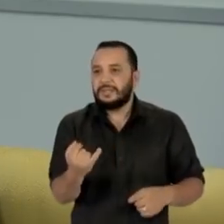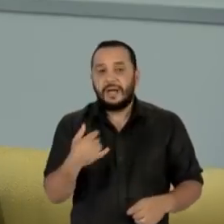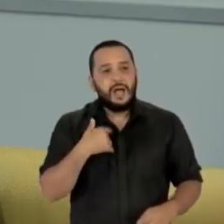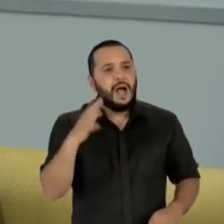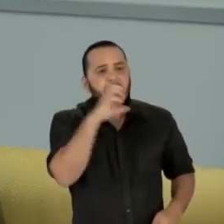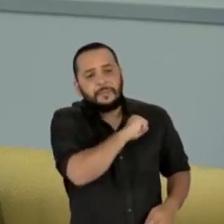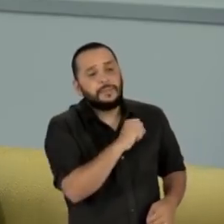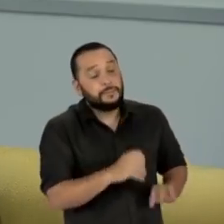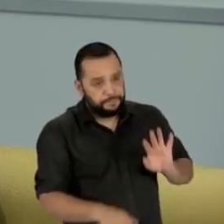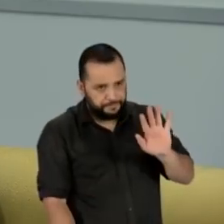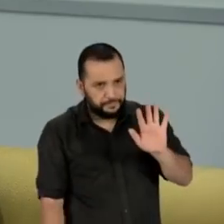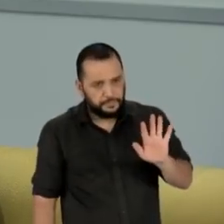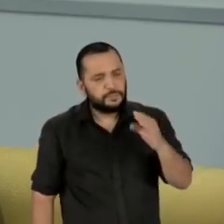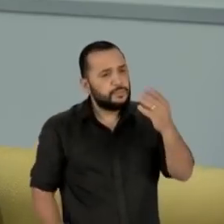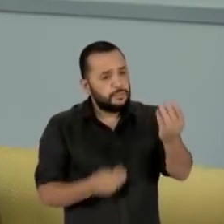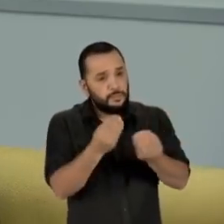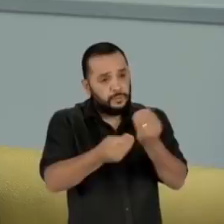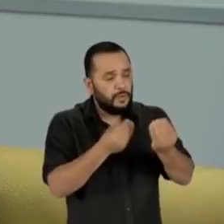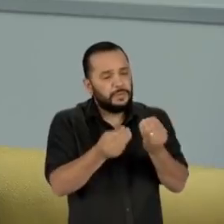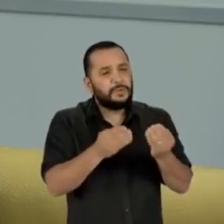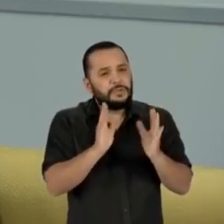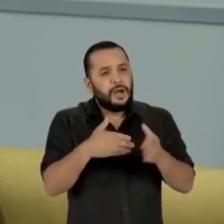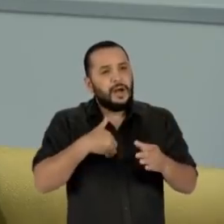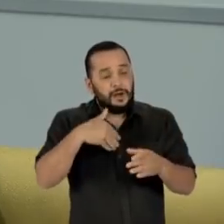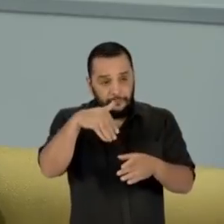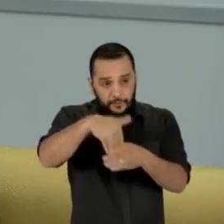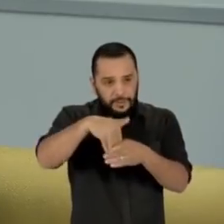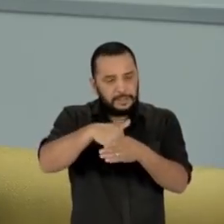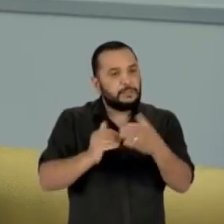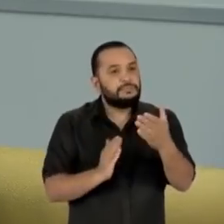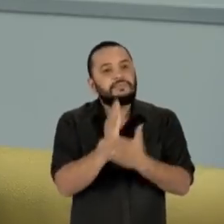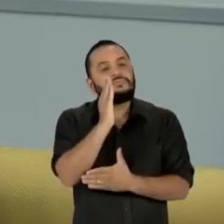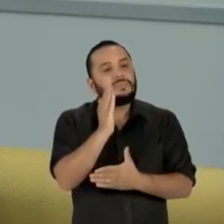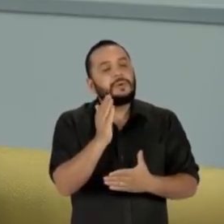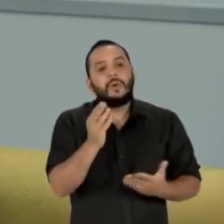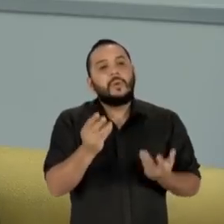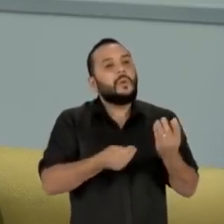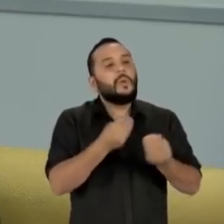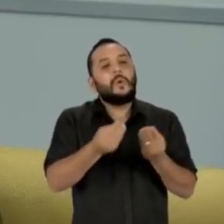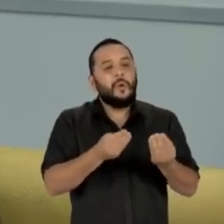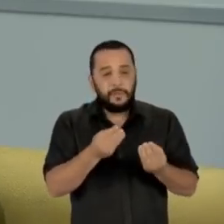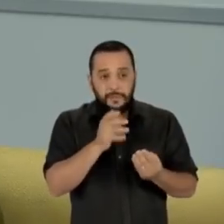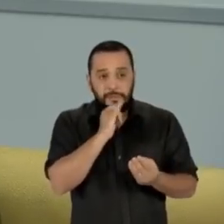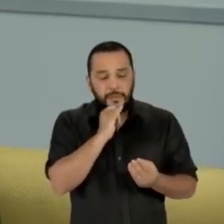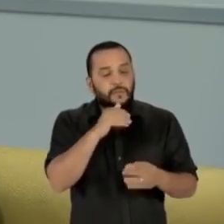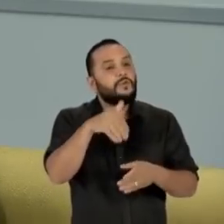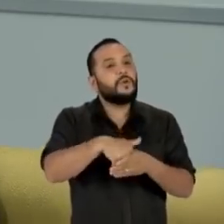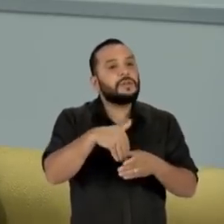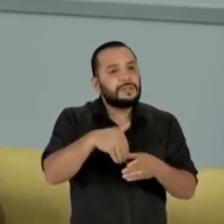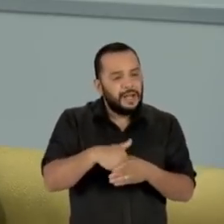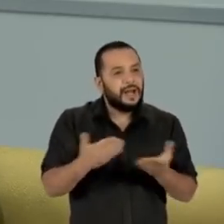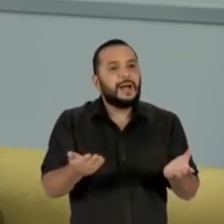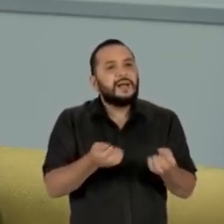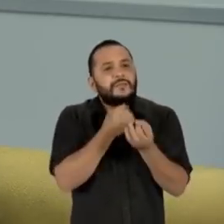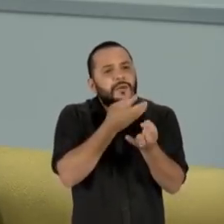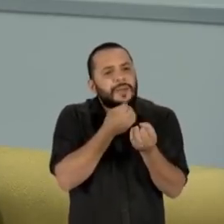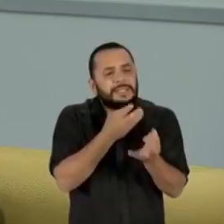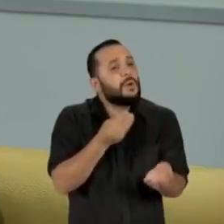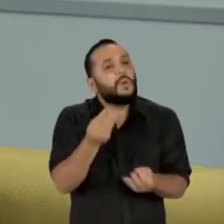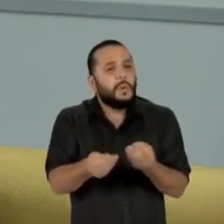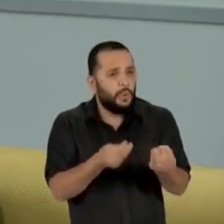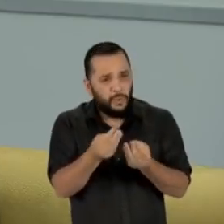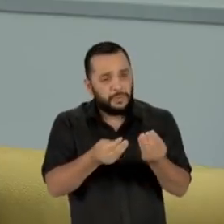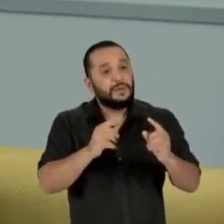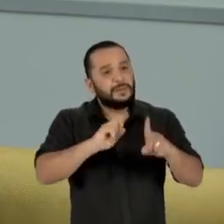e rapidinho como é que as pessoas é passada a eleição primeiro como é que elas podem voltar se informar onde votar e depois